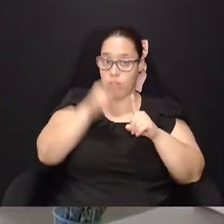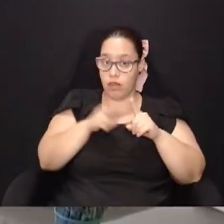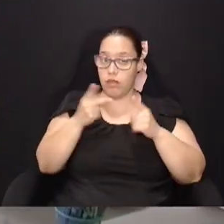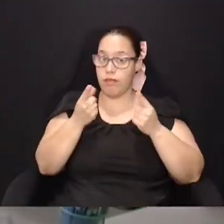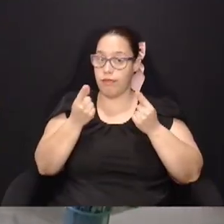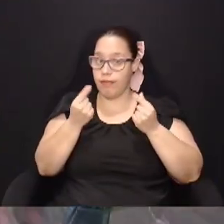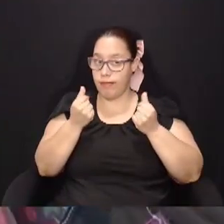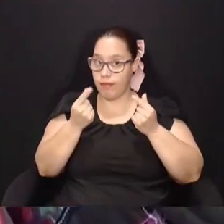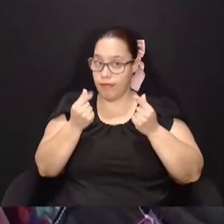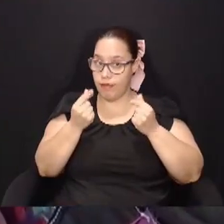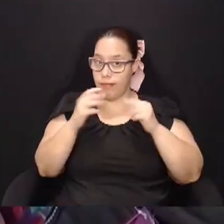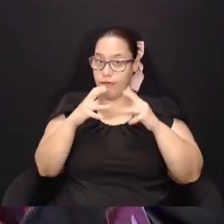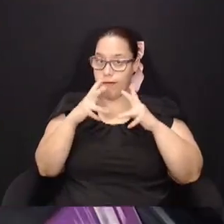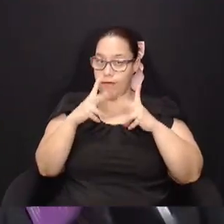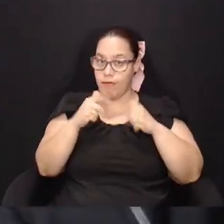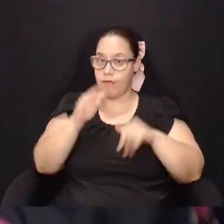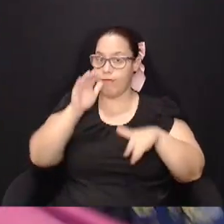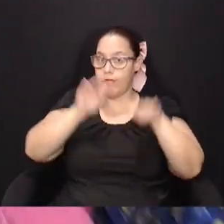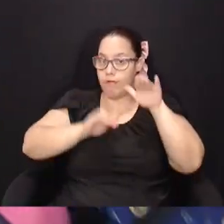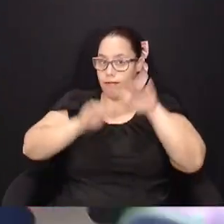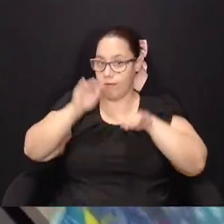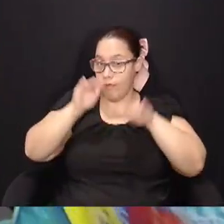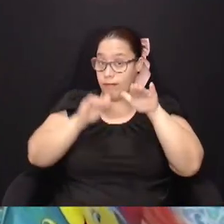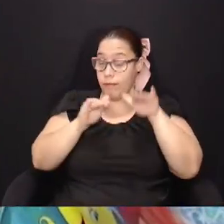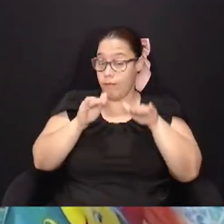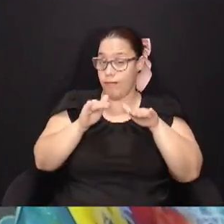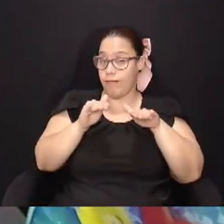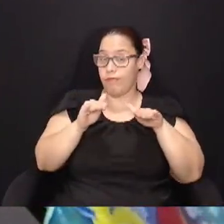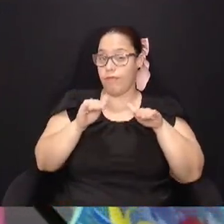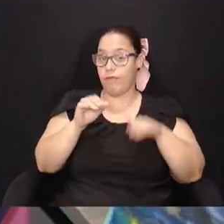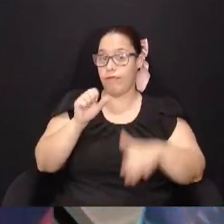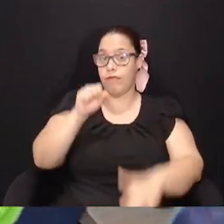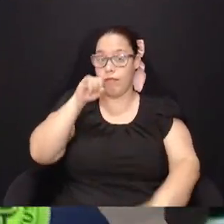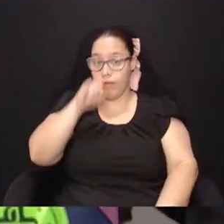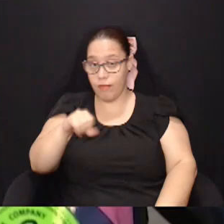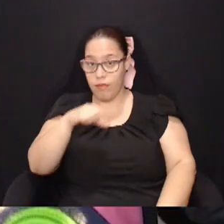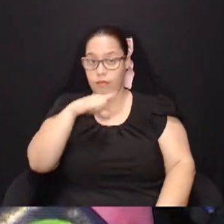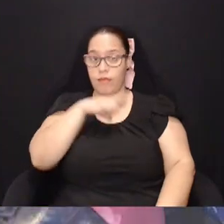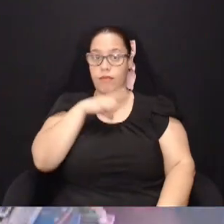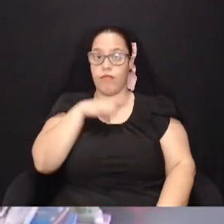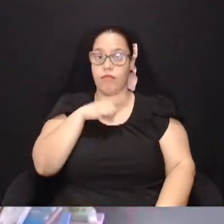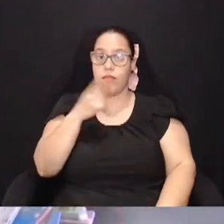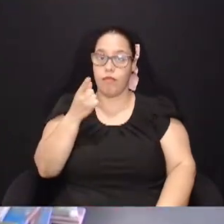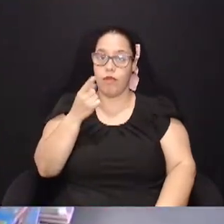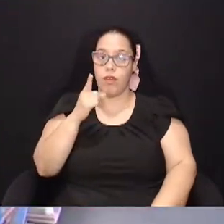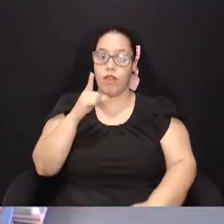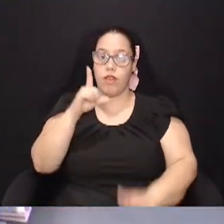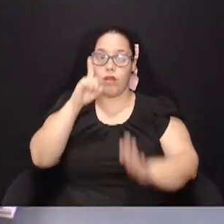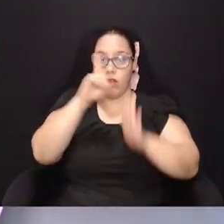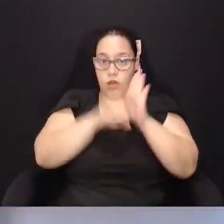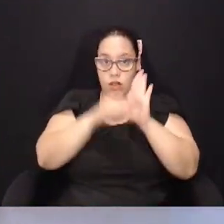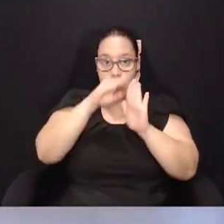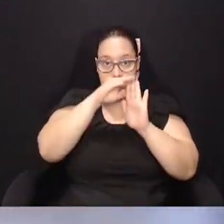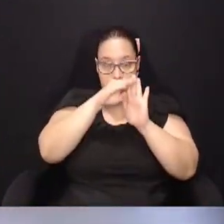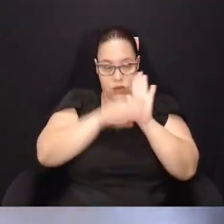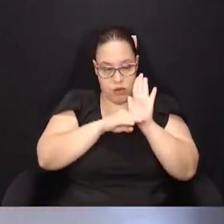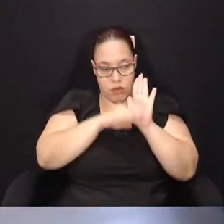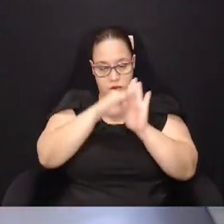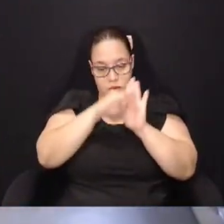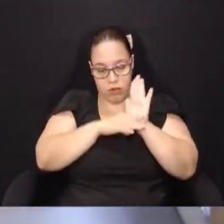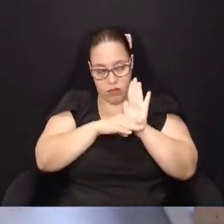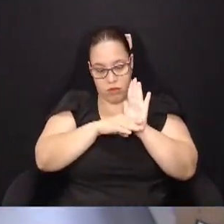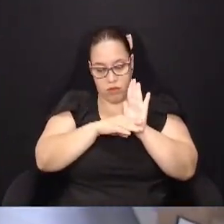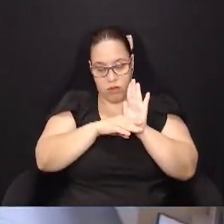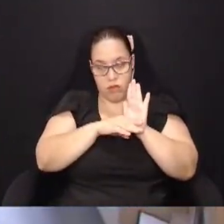tudo depende. Depende se você vai ter direito a um desconto à vista. Se você tiver um desconto à vista, precisa